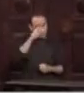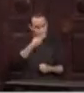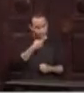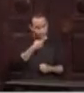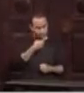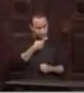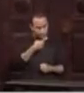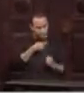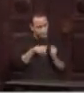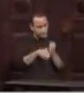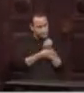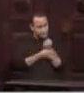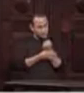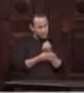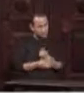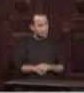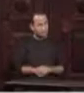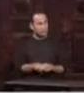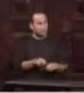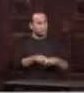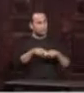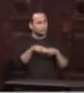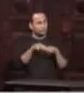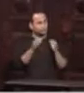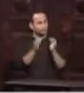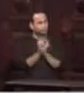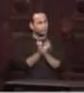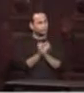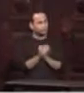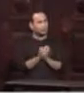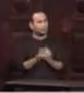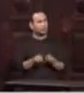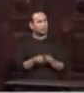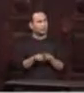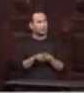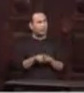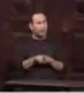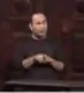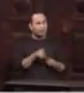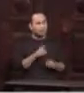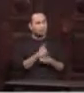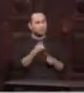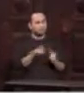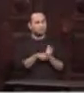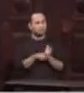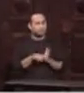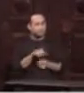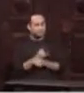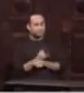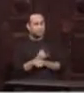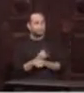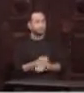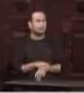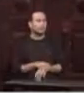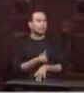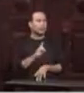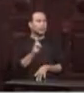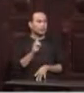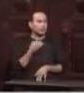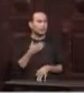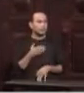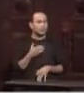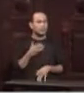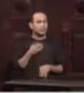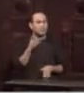de segurança paga pela concessionária e o detector de metais. Não é cabível, deputado Eleomar